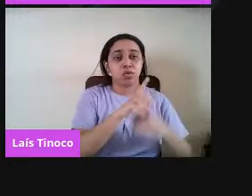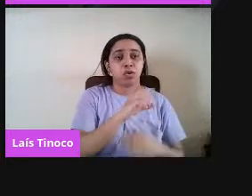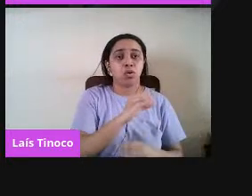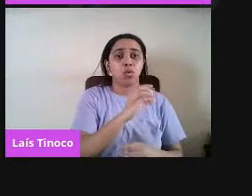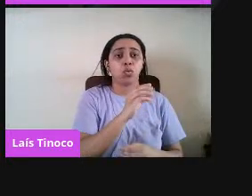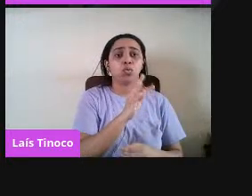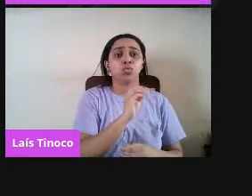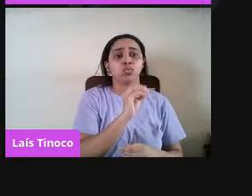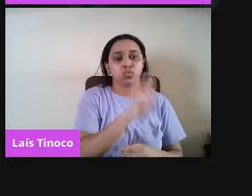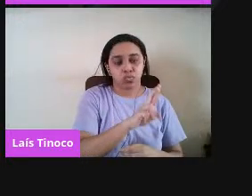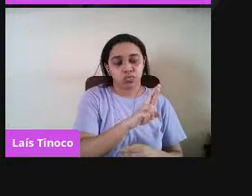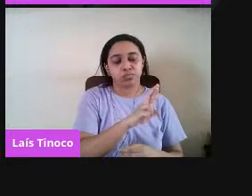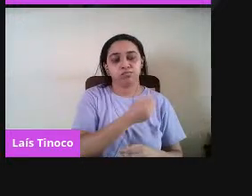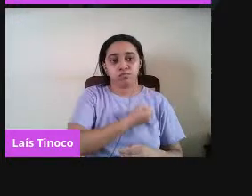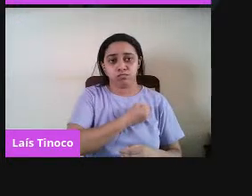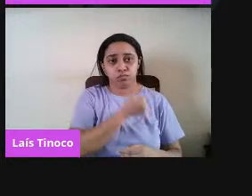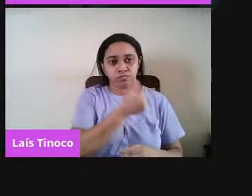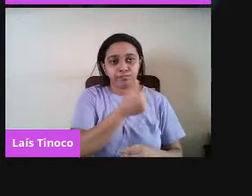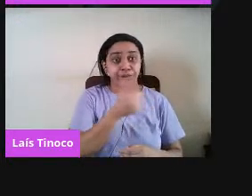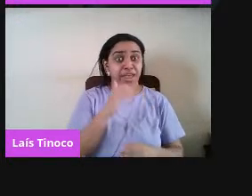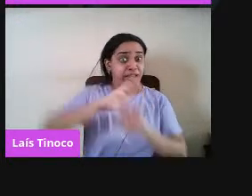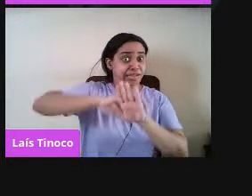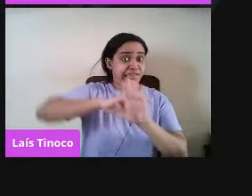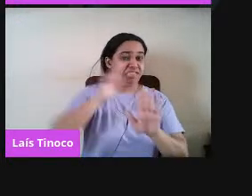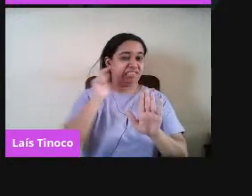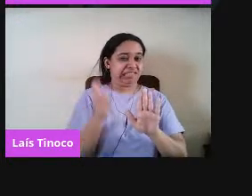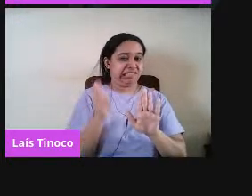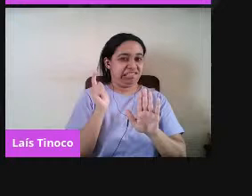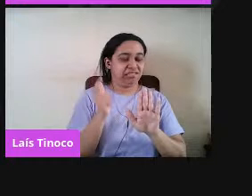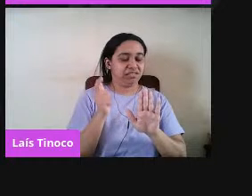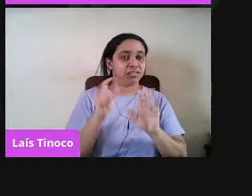que já destaquei acima. Imagina